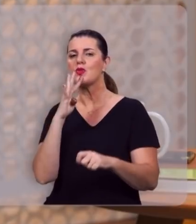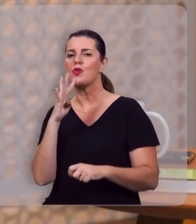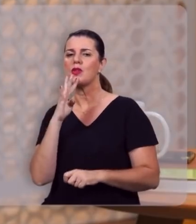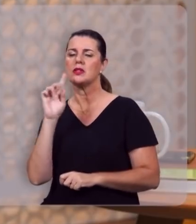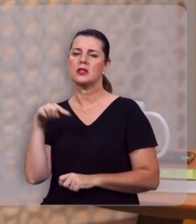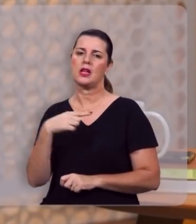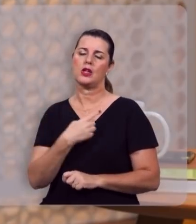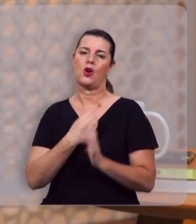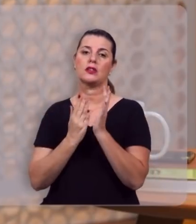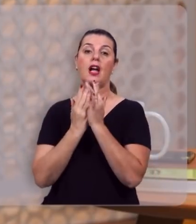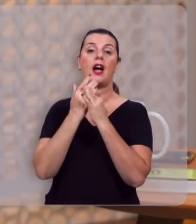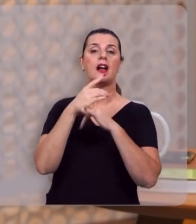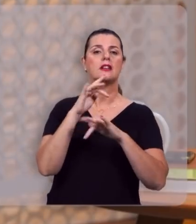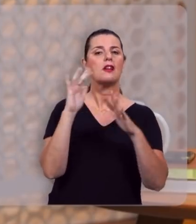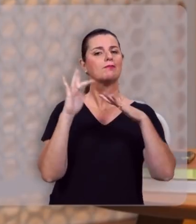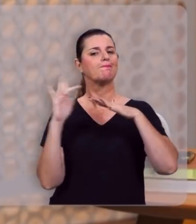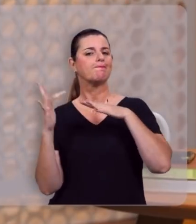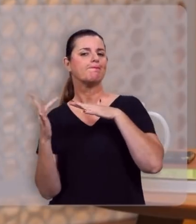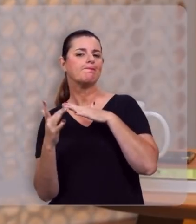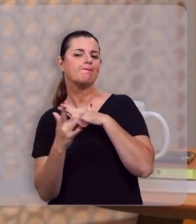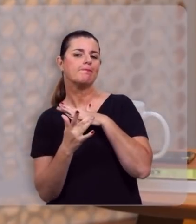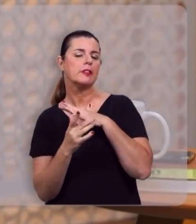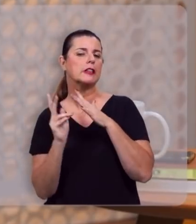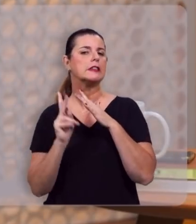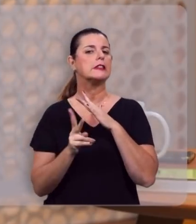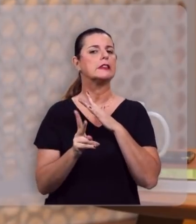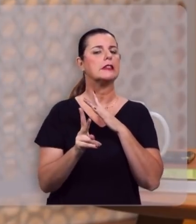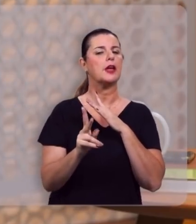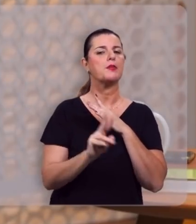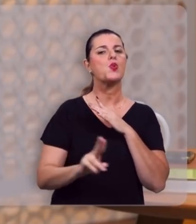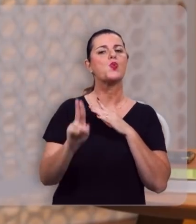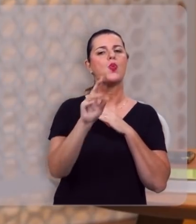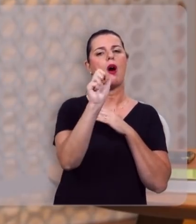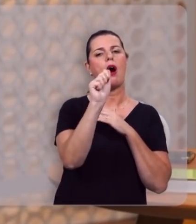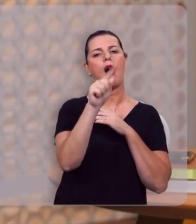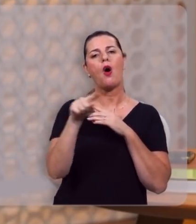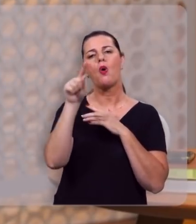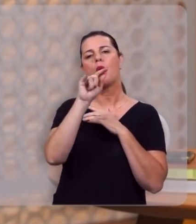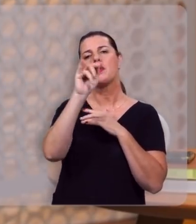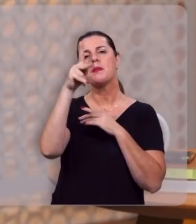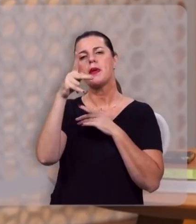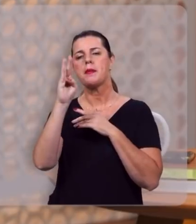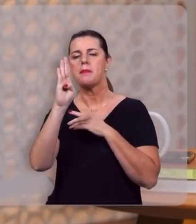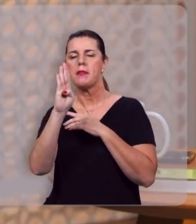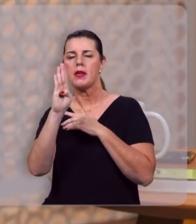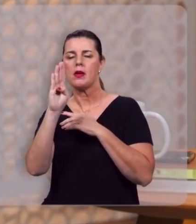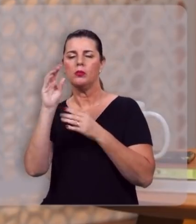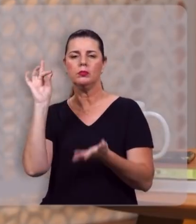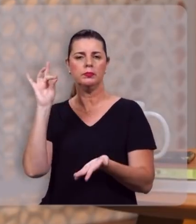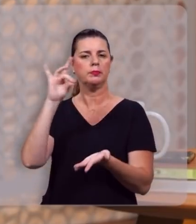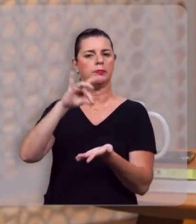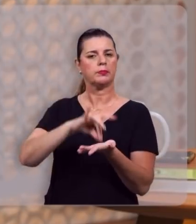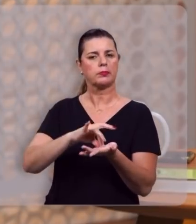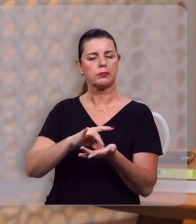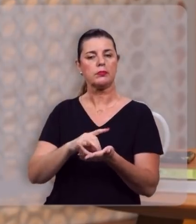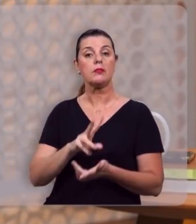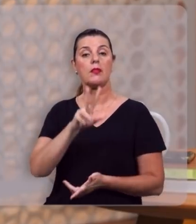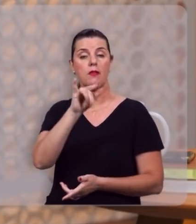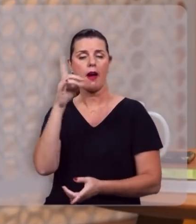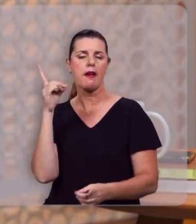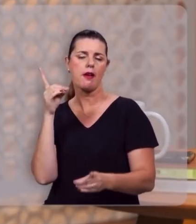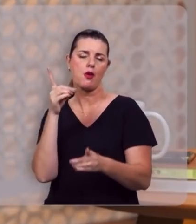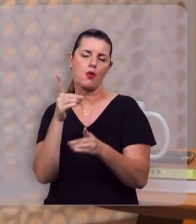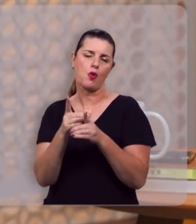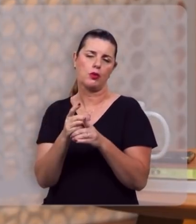então por meio das nossas redes sociais, sempre usando o @IPB Oficial. Você vai nos